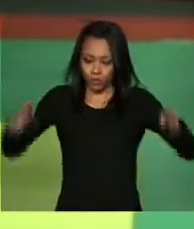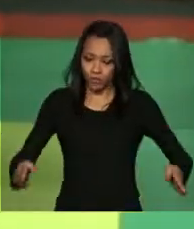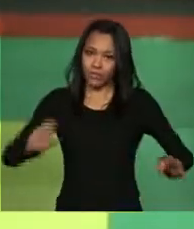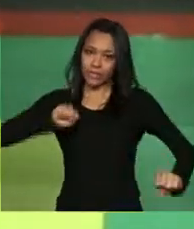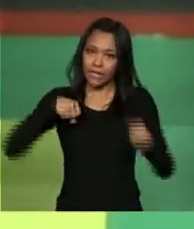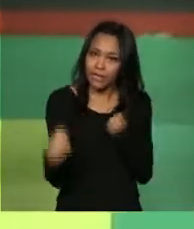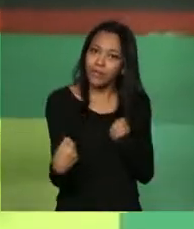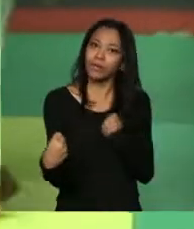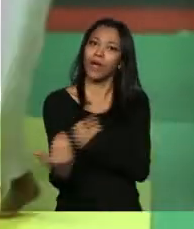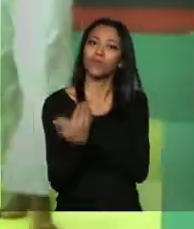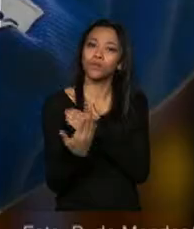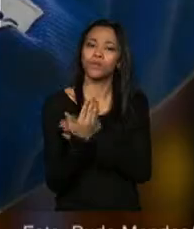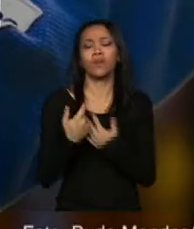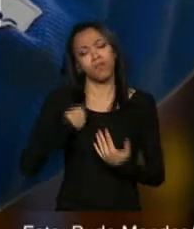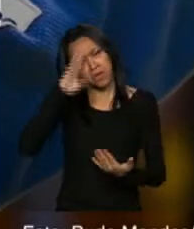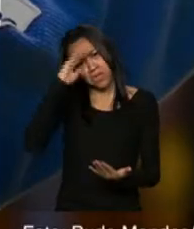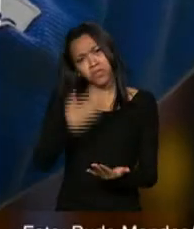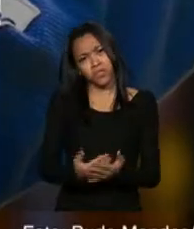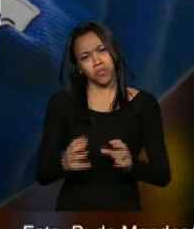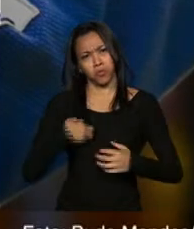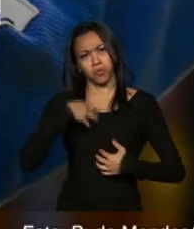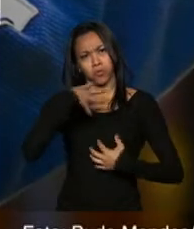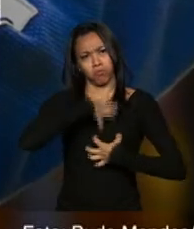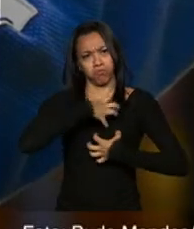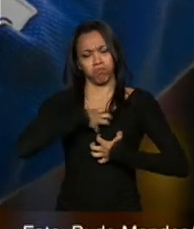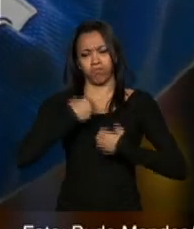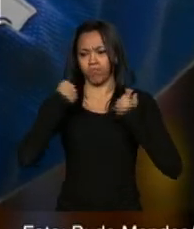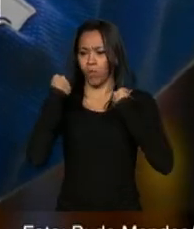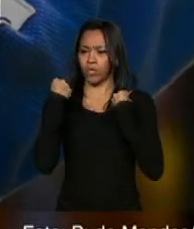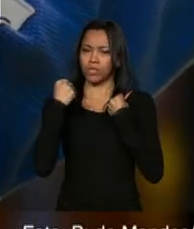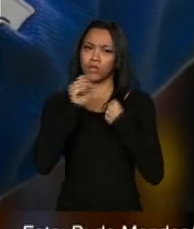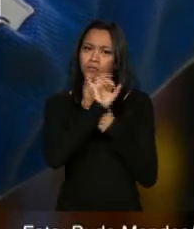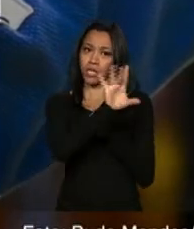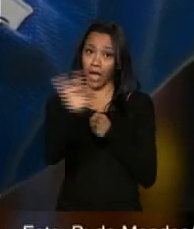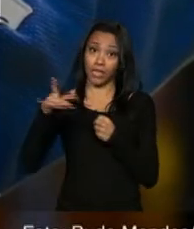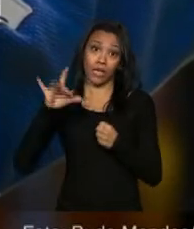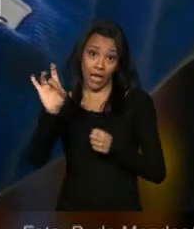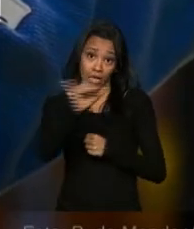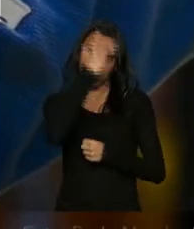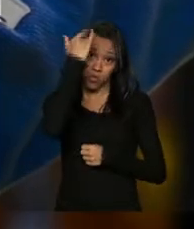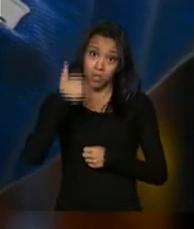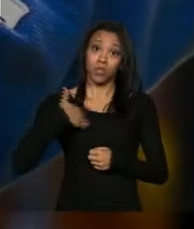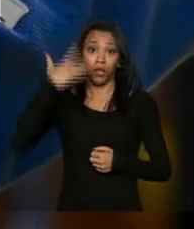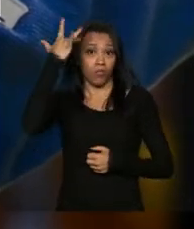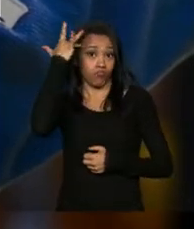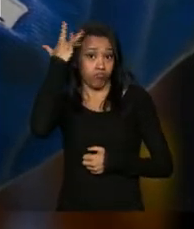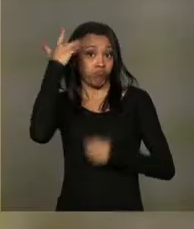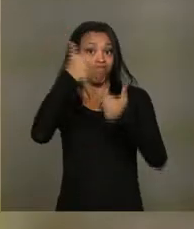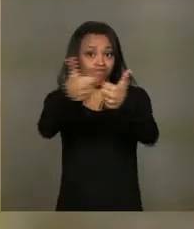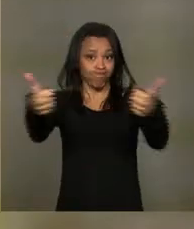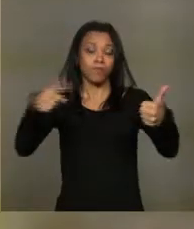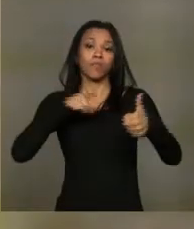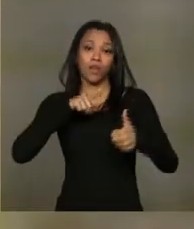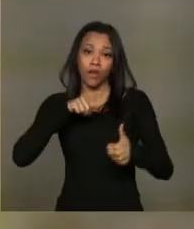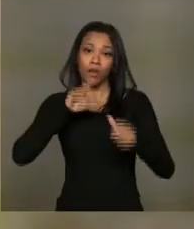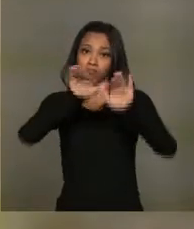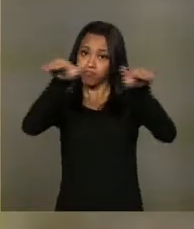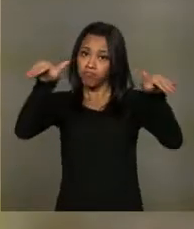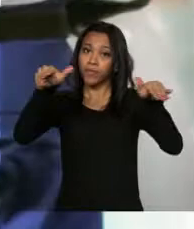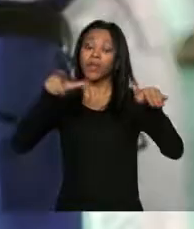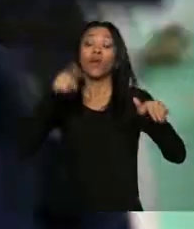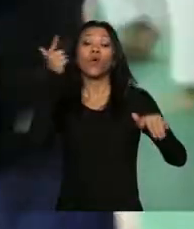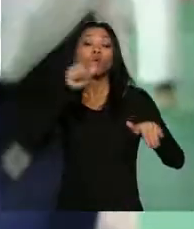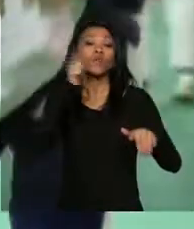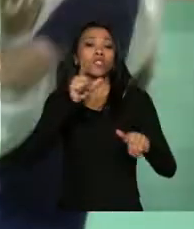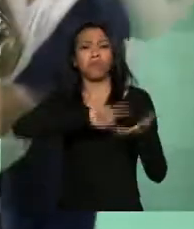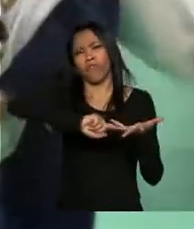Eu acredito muito no potencial de todos. Todos nós temos talentos. Inclusive, já conquistamos diversas